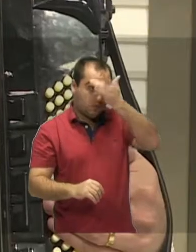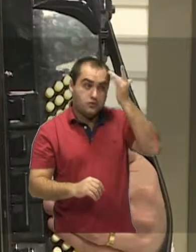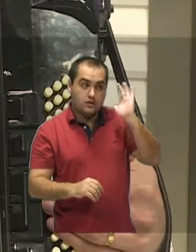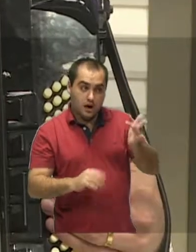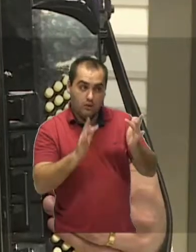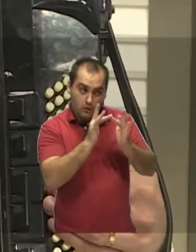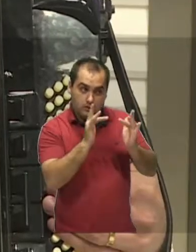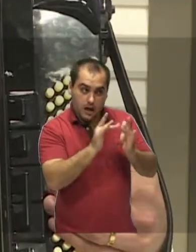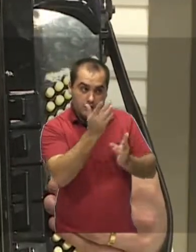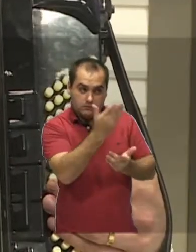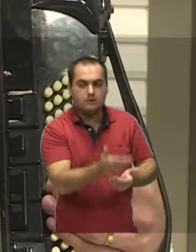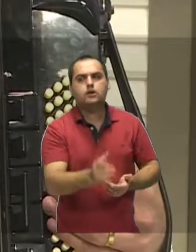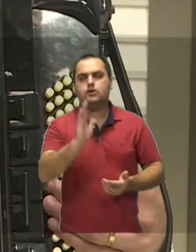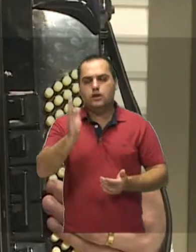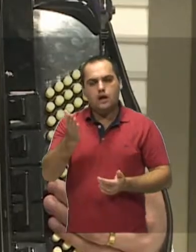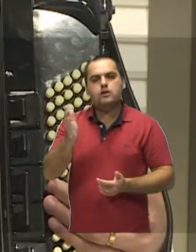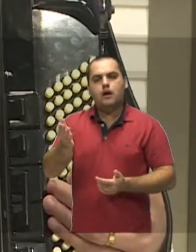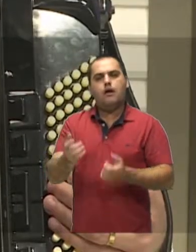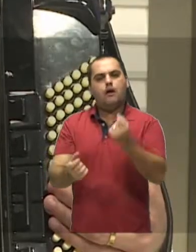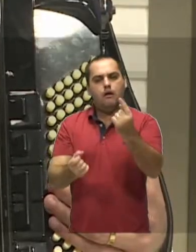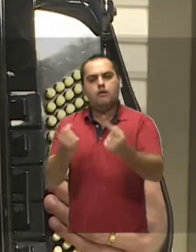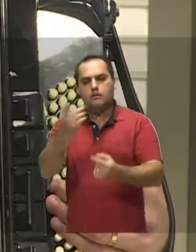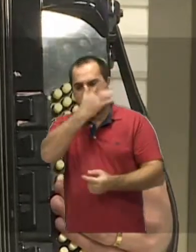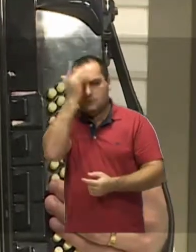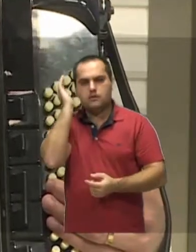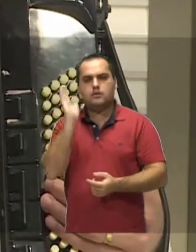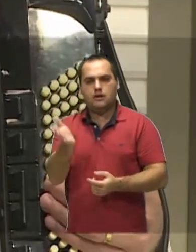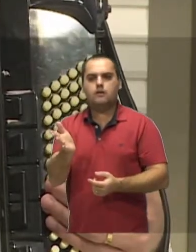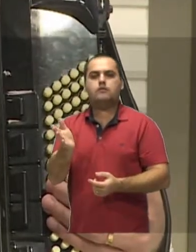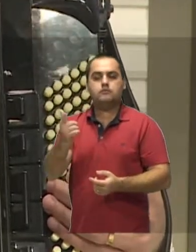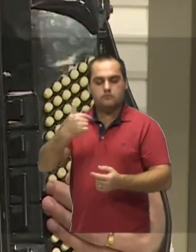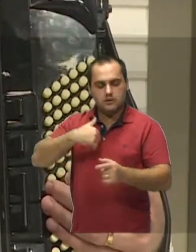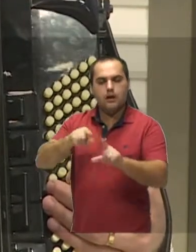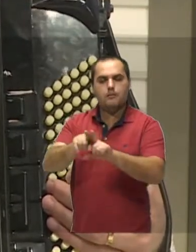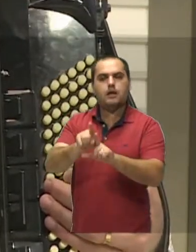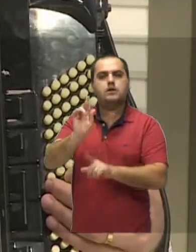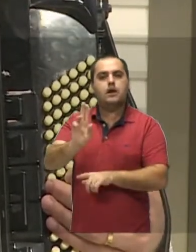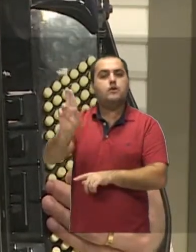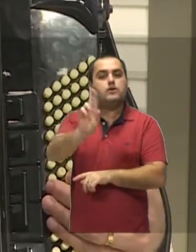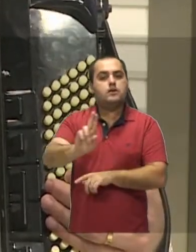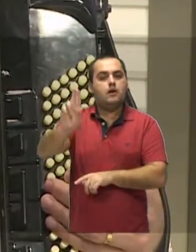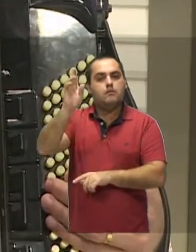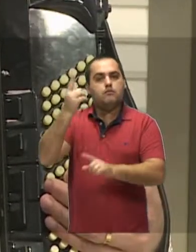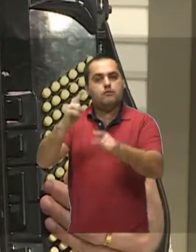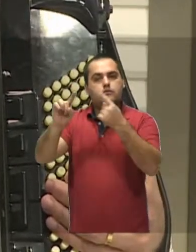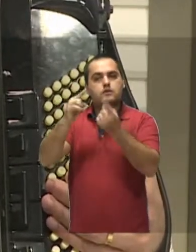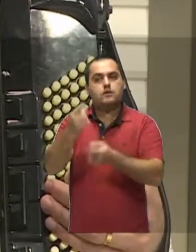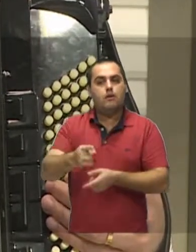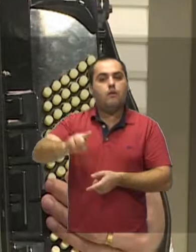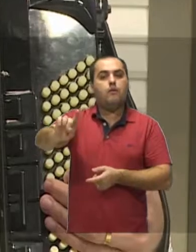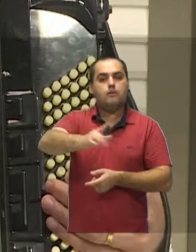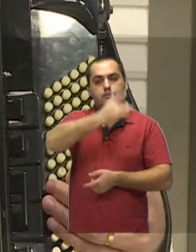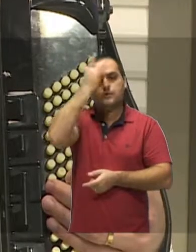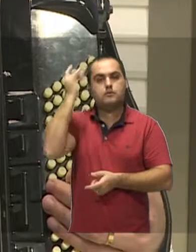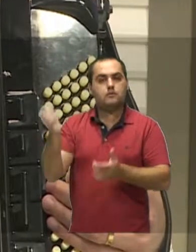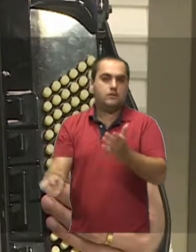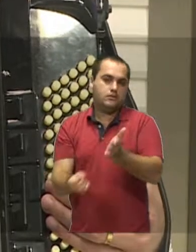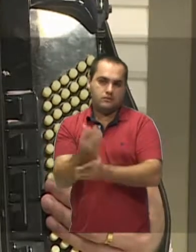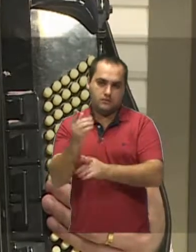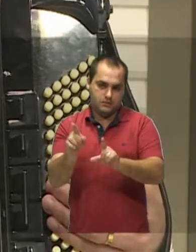Já. Alguns artistas já gravaram músicas minhas, assim como eu também já gravei em CDs meus músicas de outros